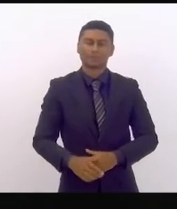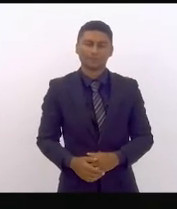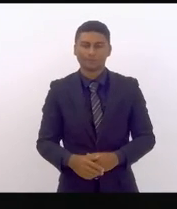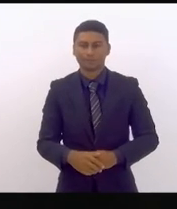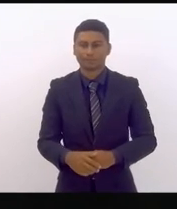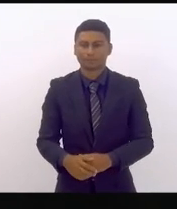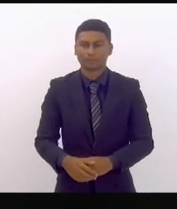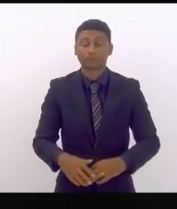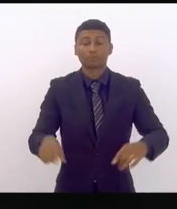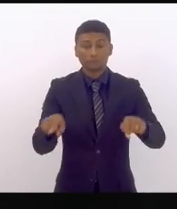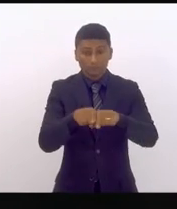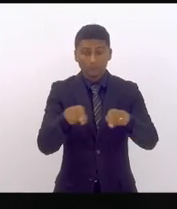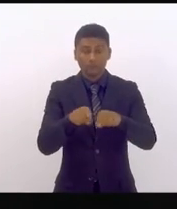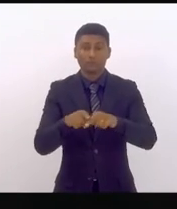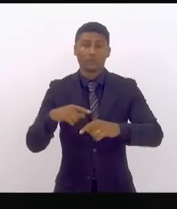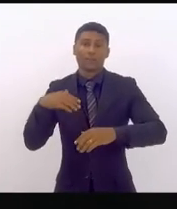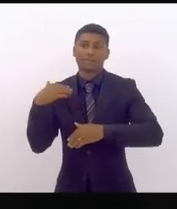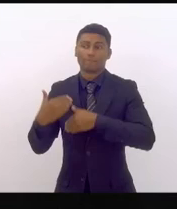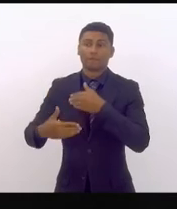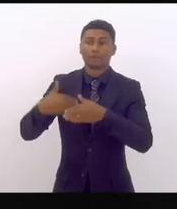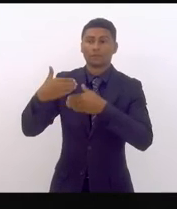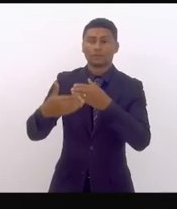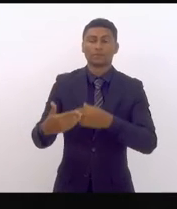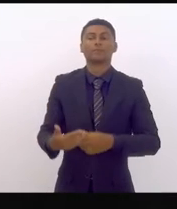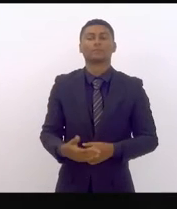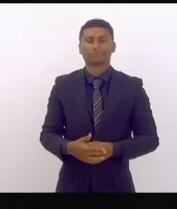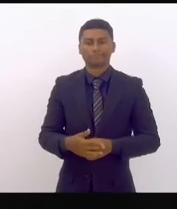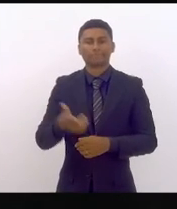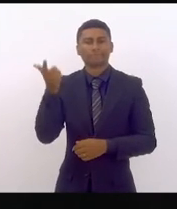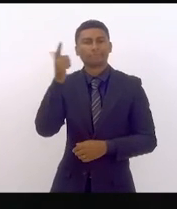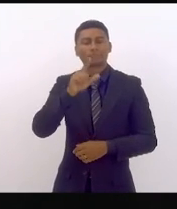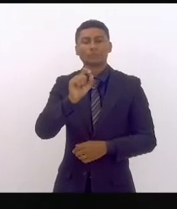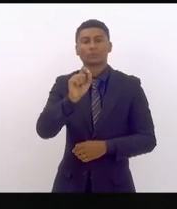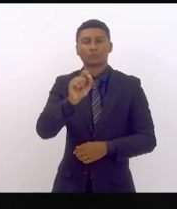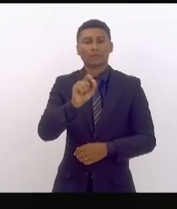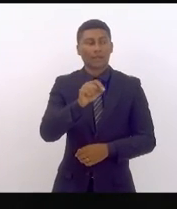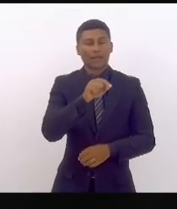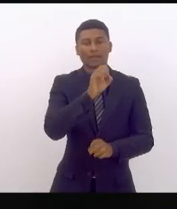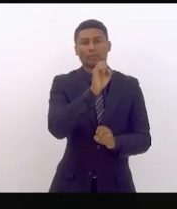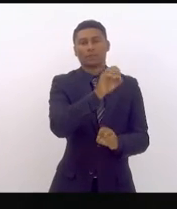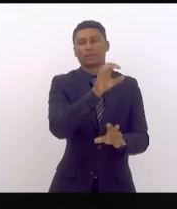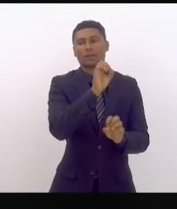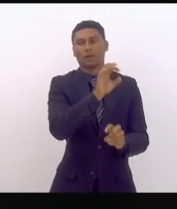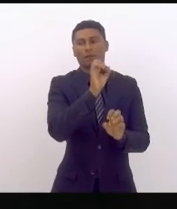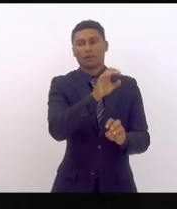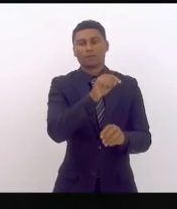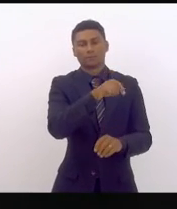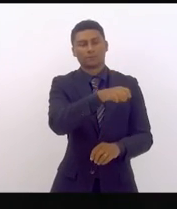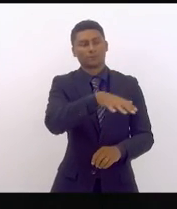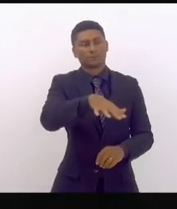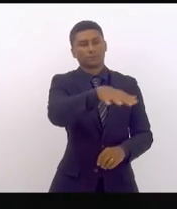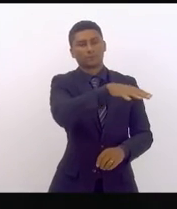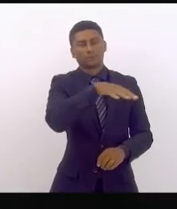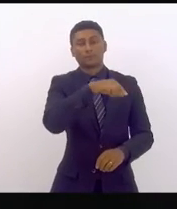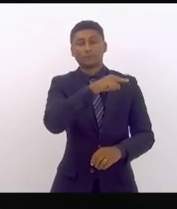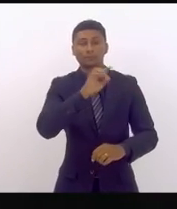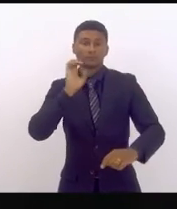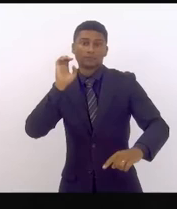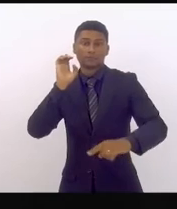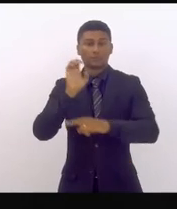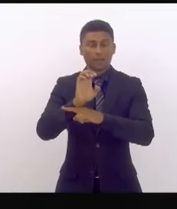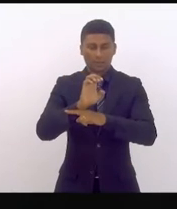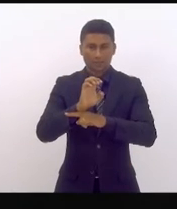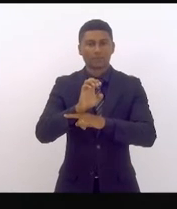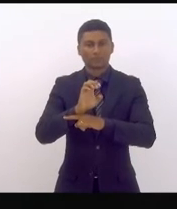tivemos um avanço muito grande com a Educação de São João de Meriti na rede estadual porque quando